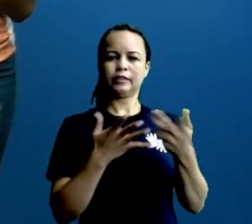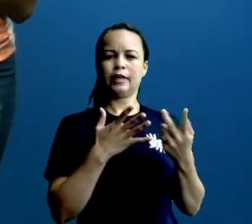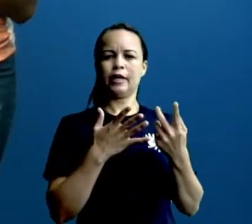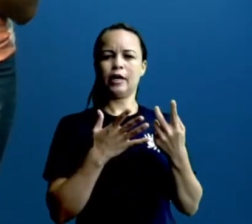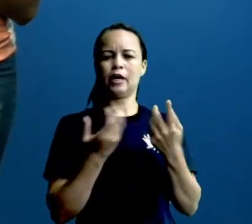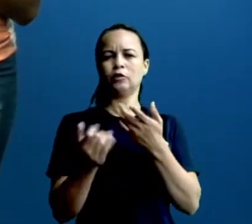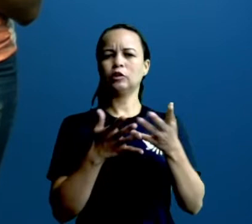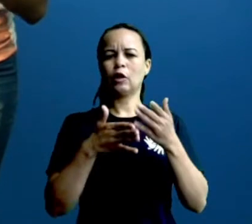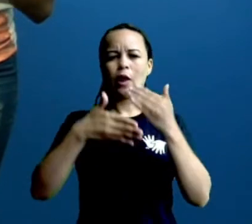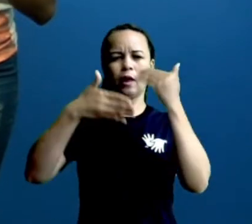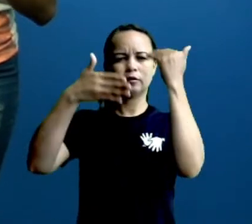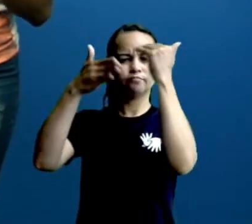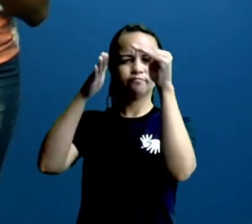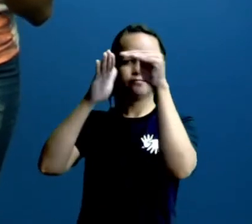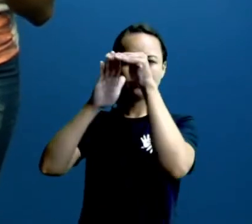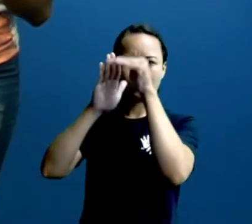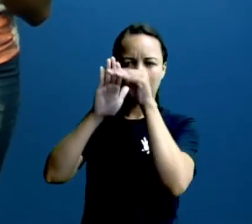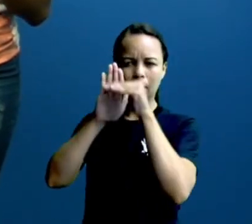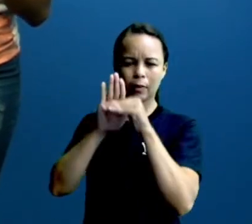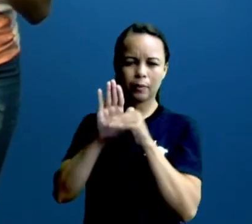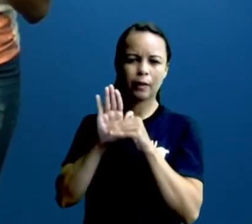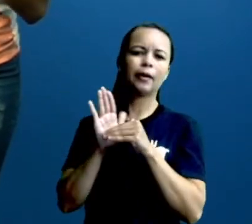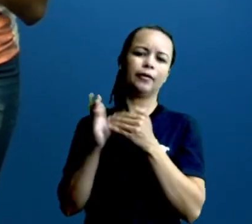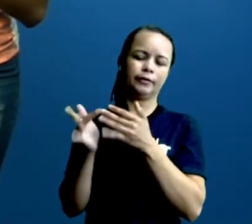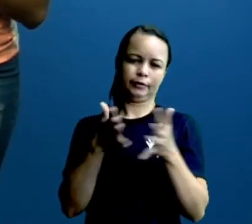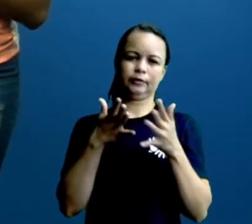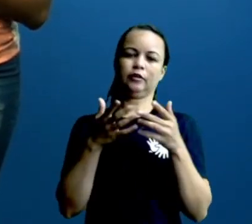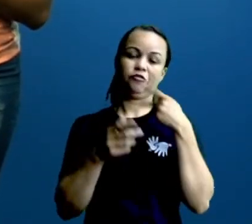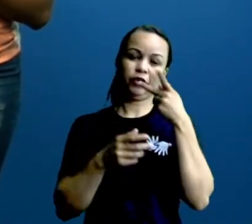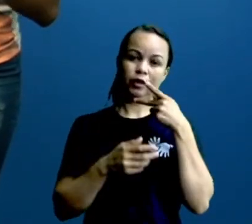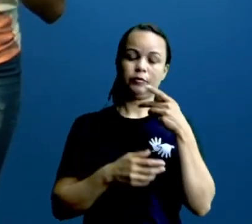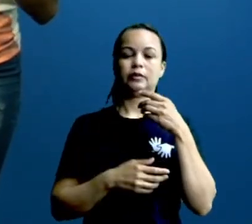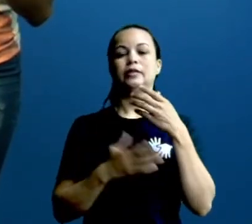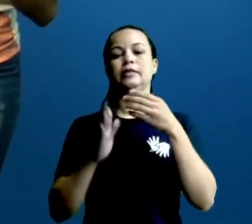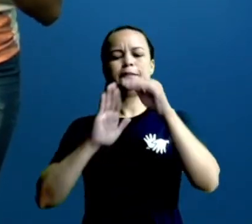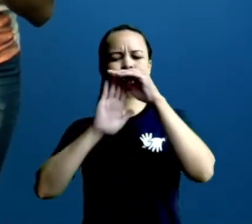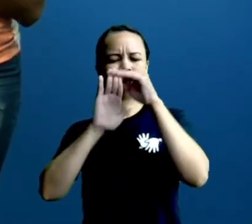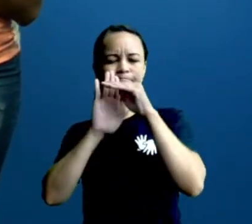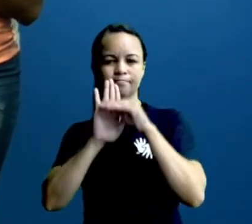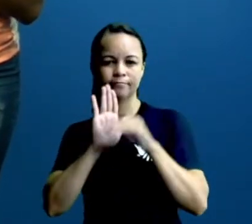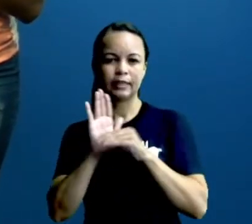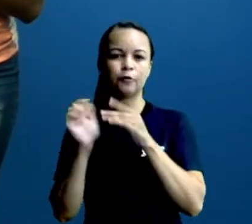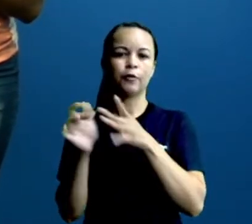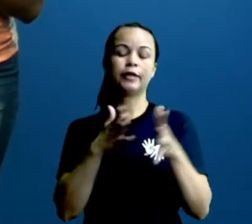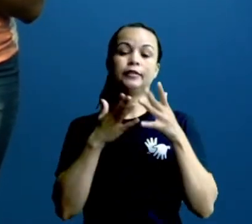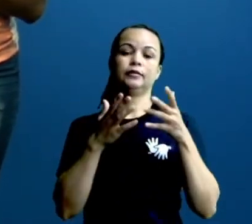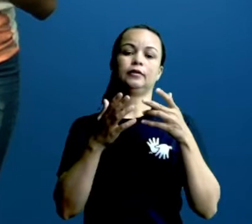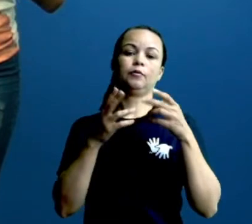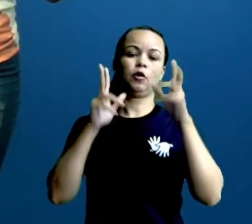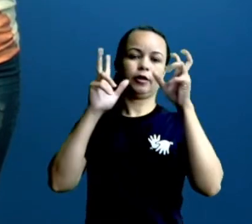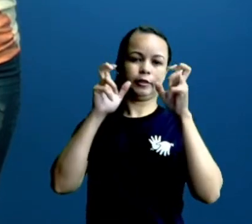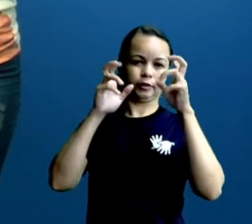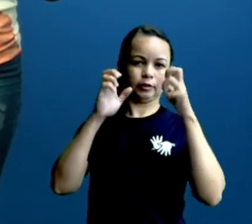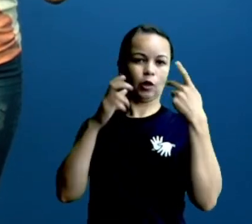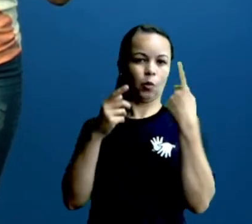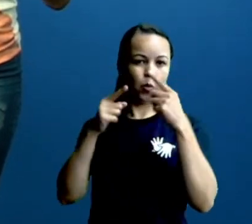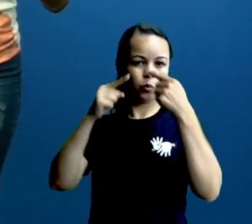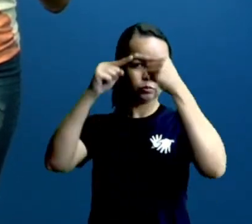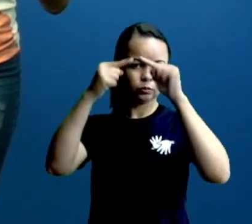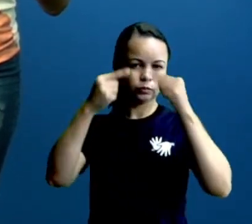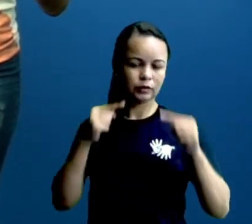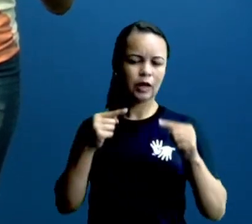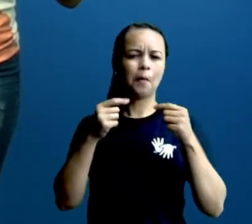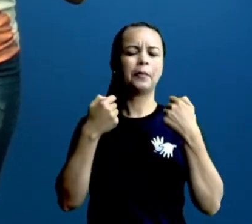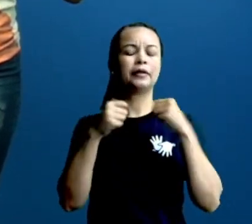ele não ter sequência. Por isso que a gente fala muito de sequência, dessa progressão de tema. Eu preciso ter meu